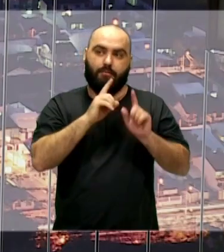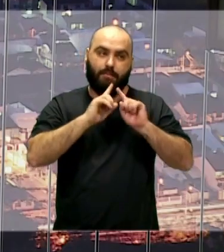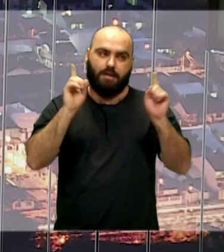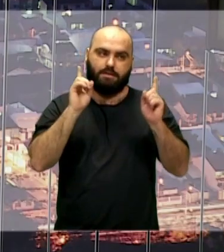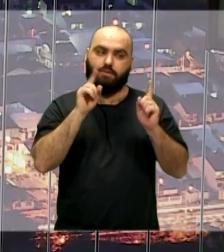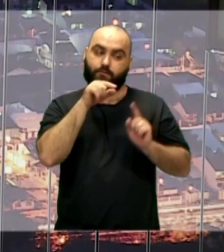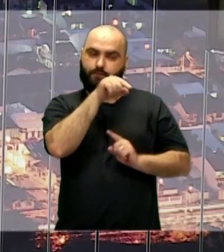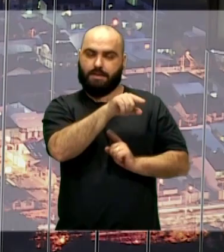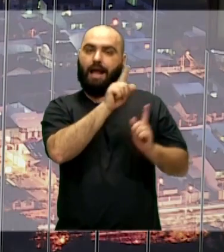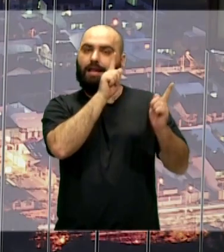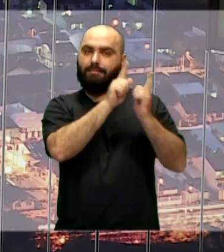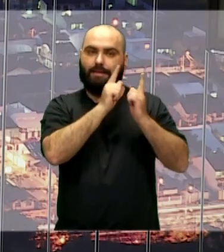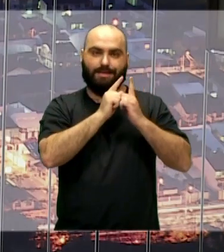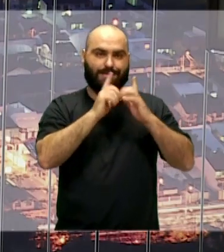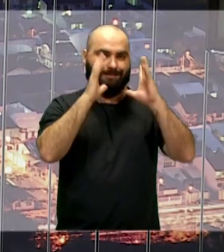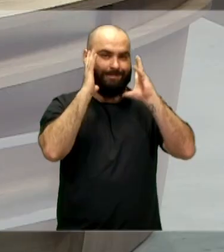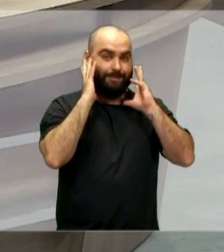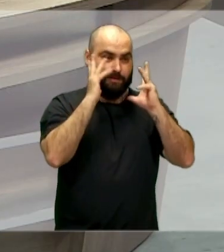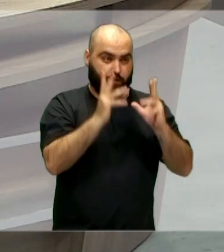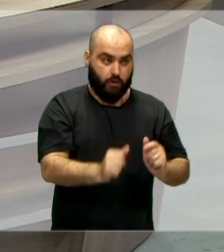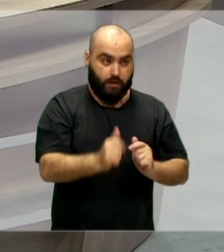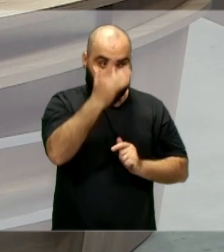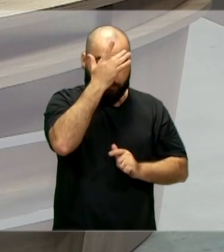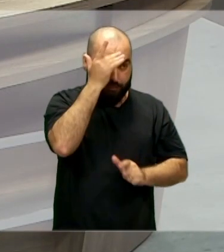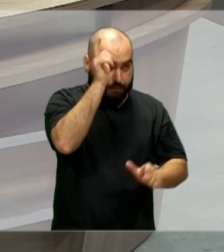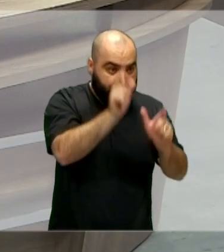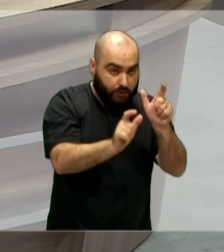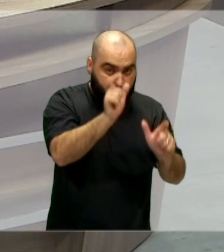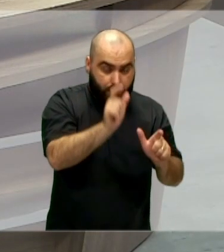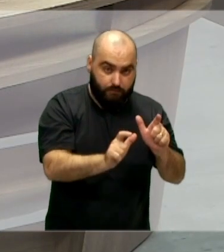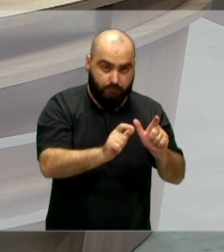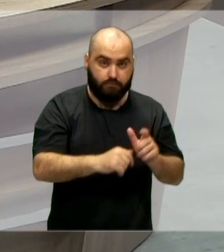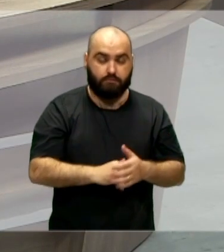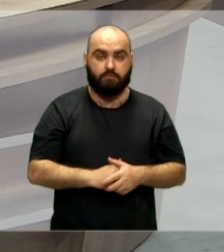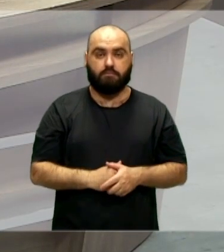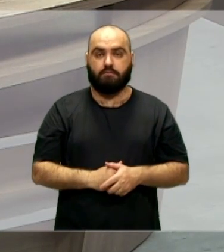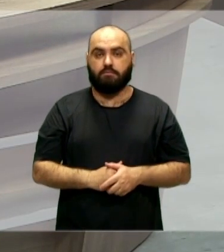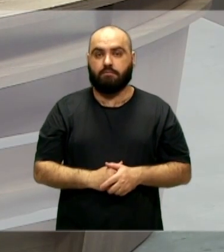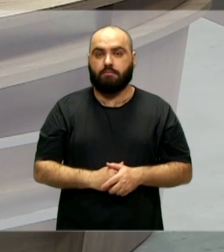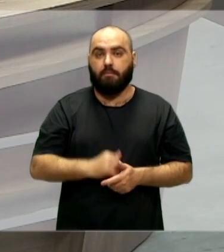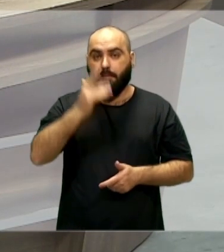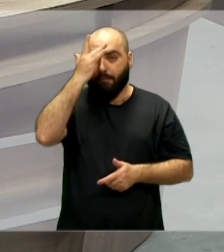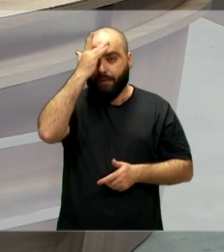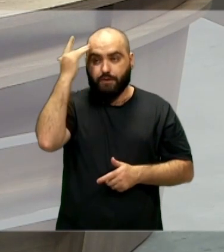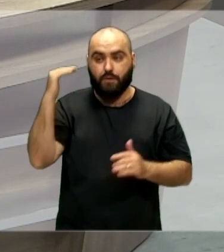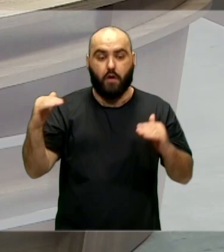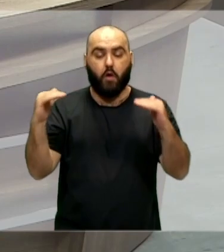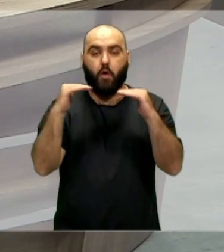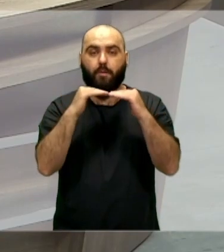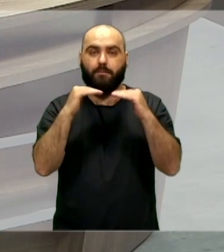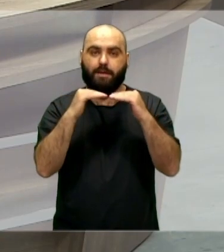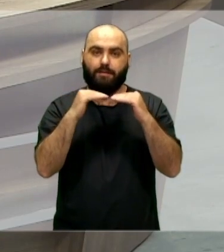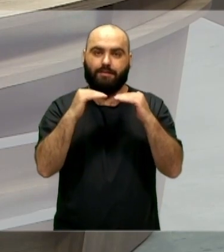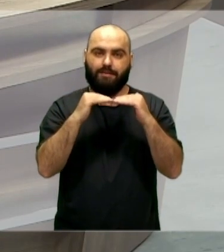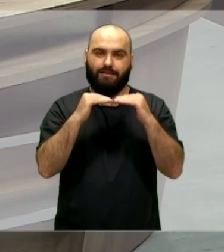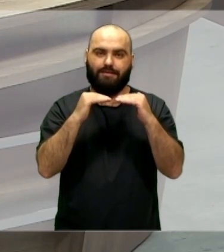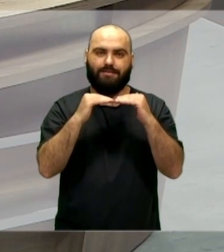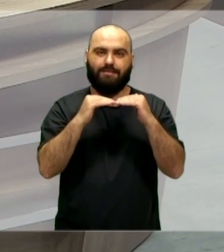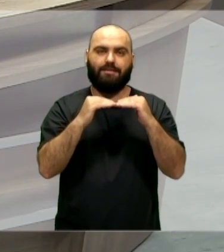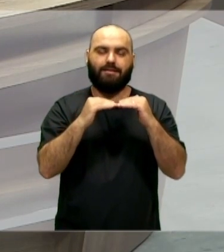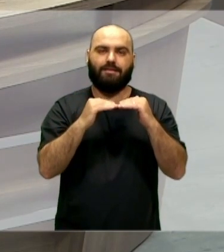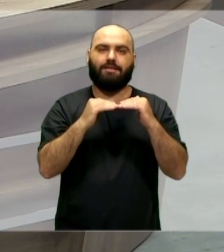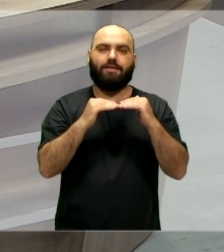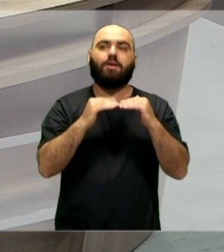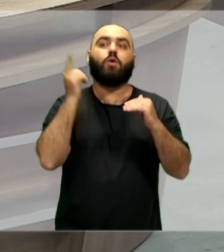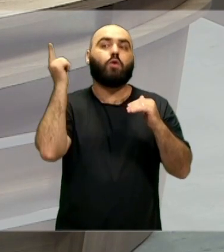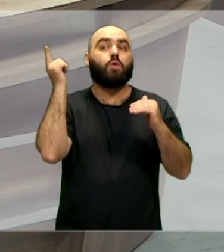dificuldade talvez de identificação, mas sim de que não conseguiram alguém para que ele pudesse falar